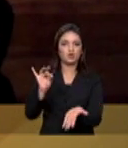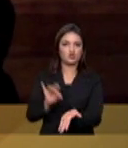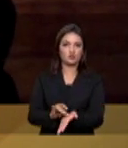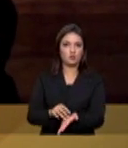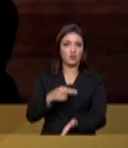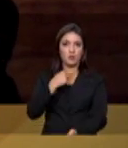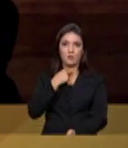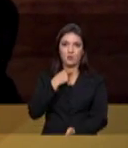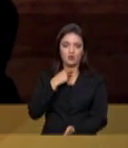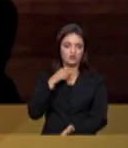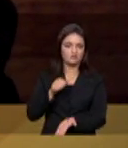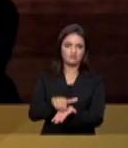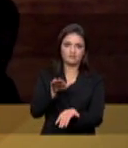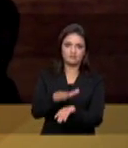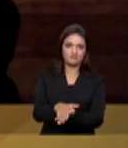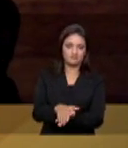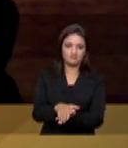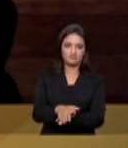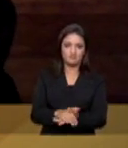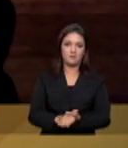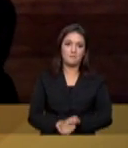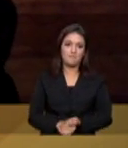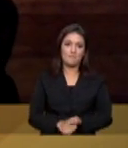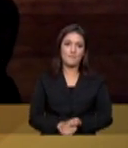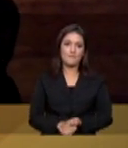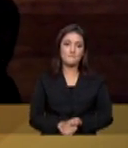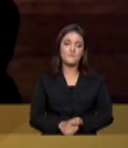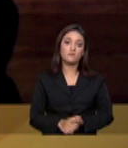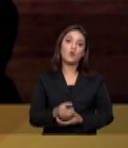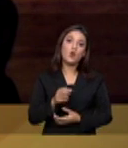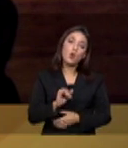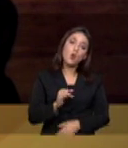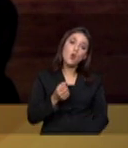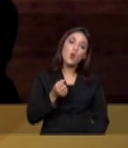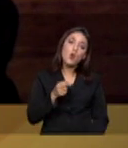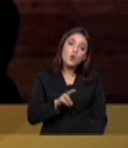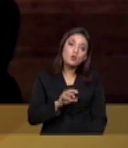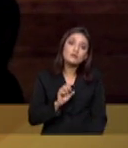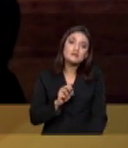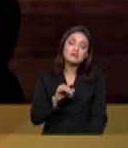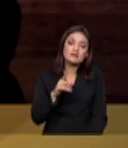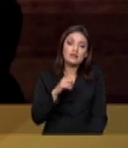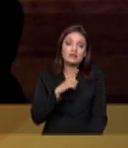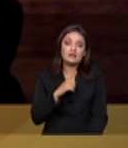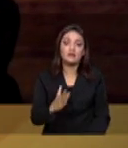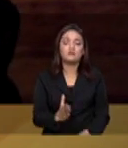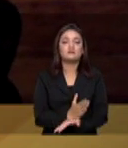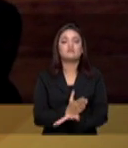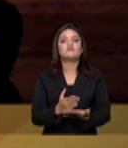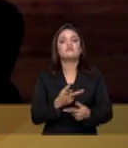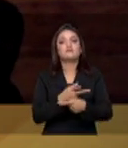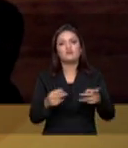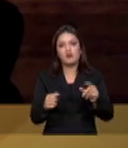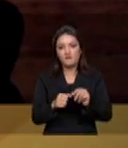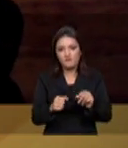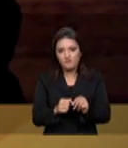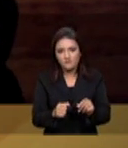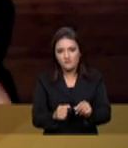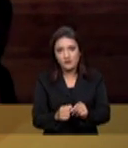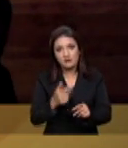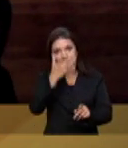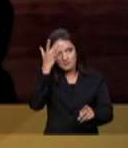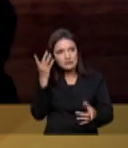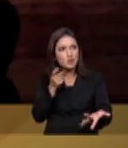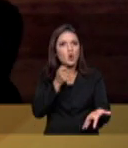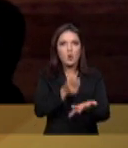título proprietário ou possessórios alvo quantas benfeitorias derivadas de ocupação da boa-fé